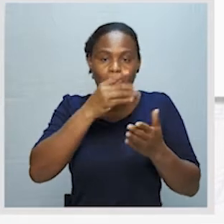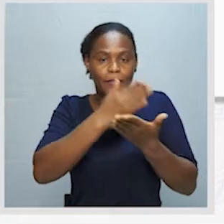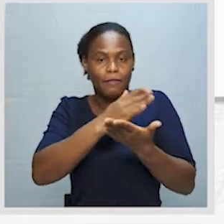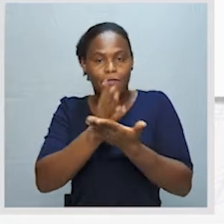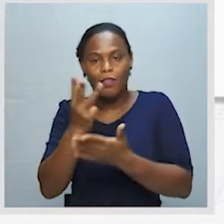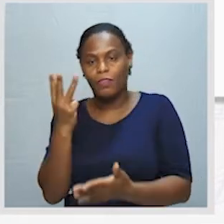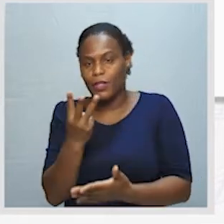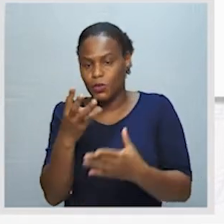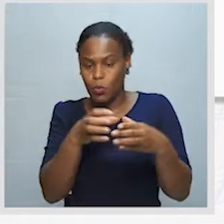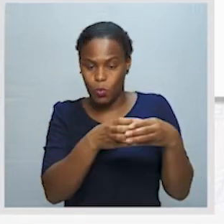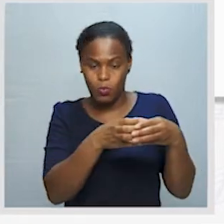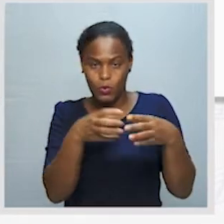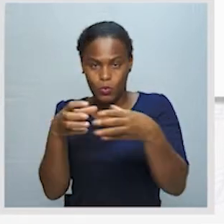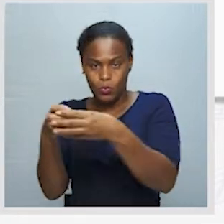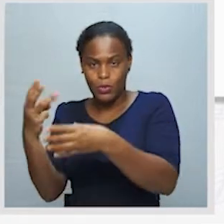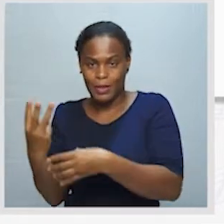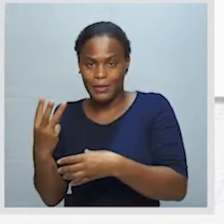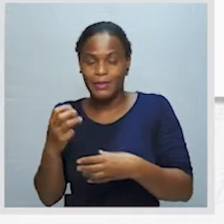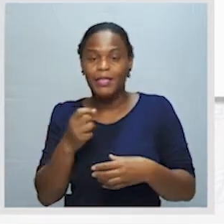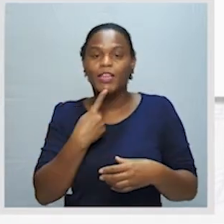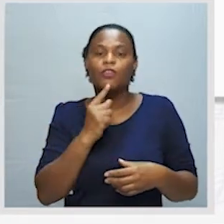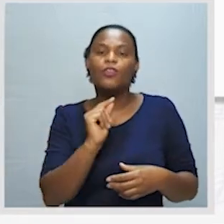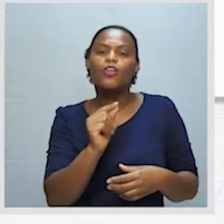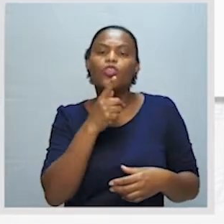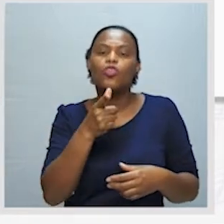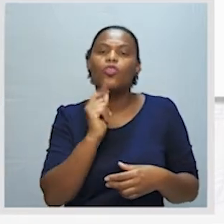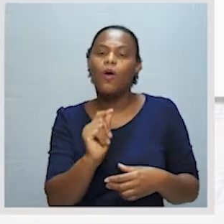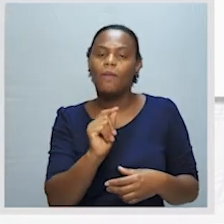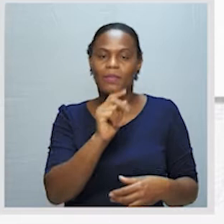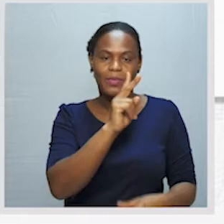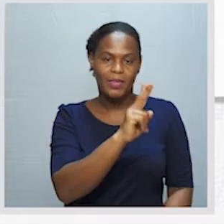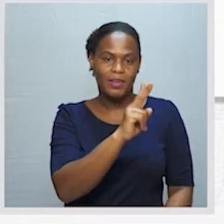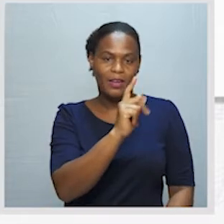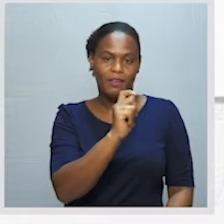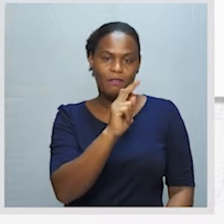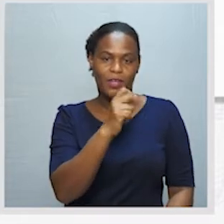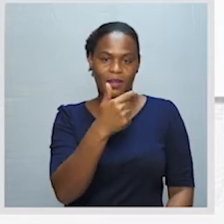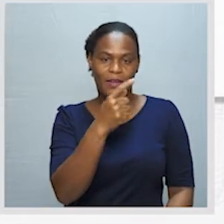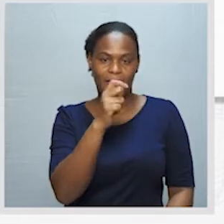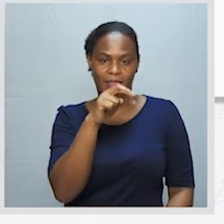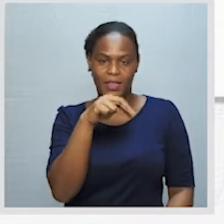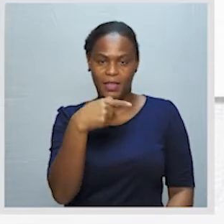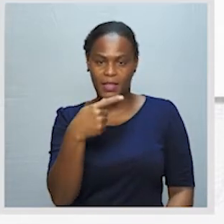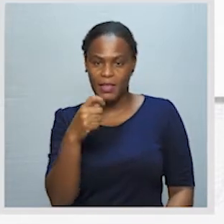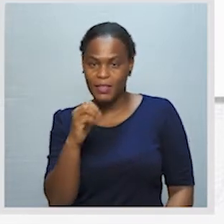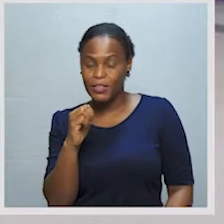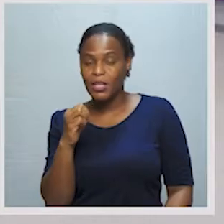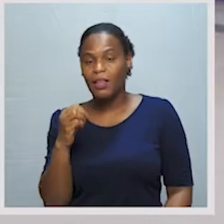em 3 grupos, denominados de vertentes da língua.